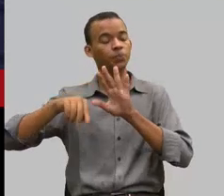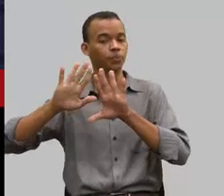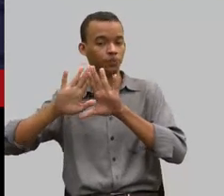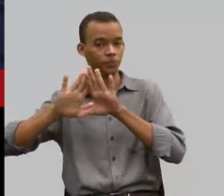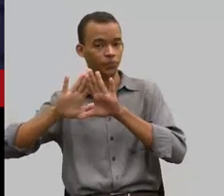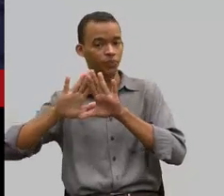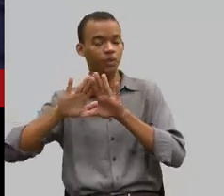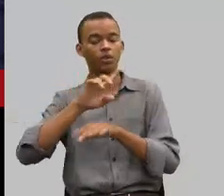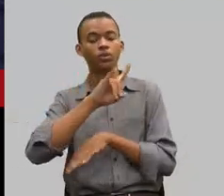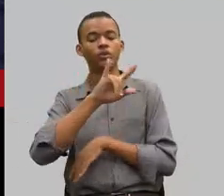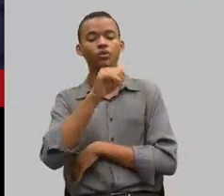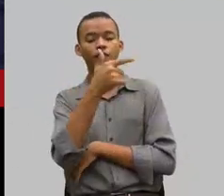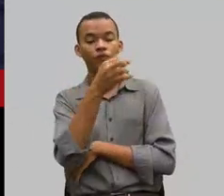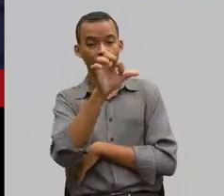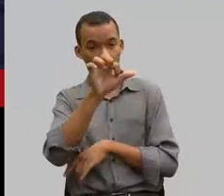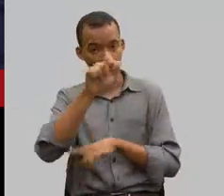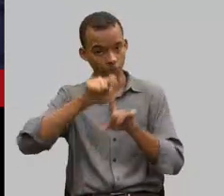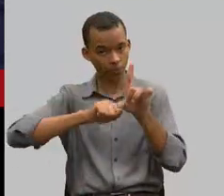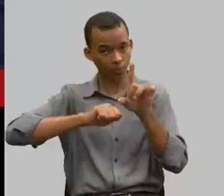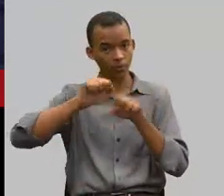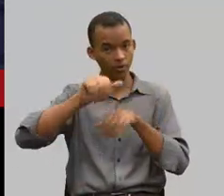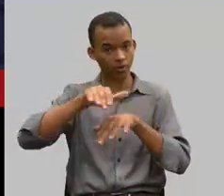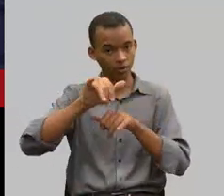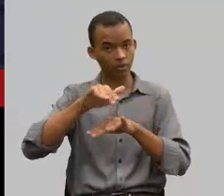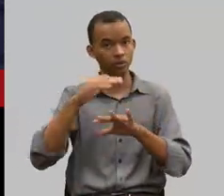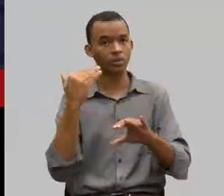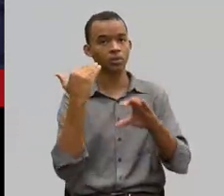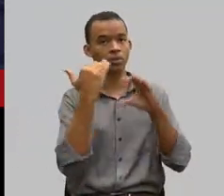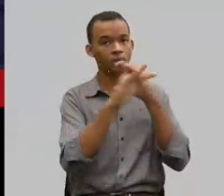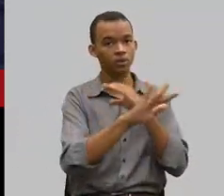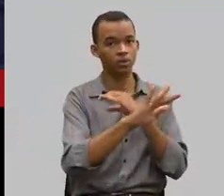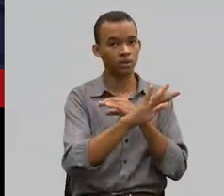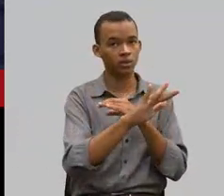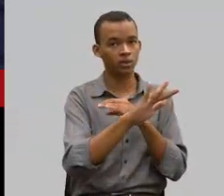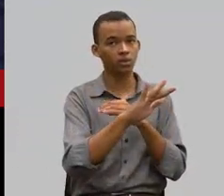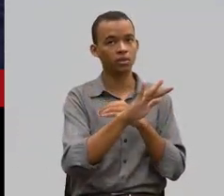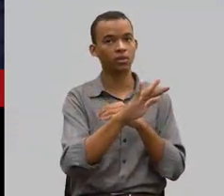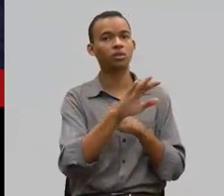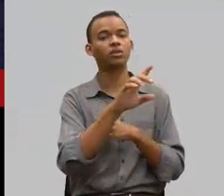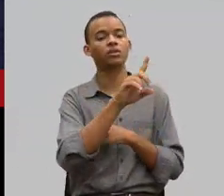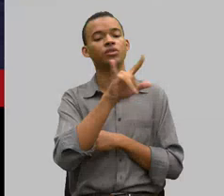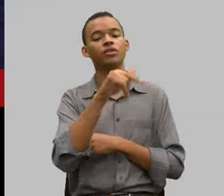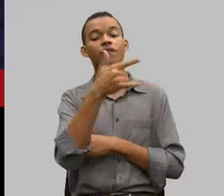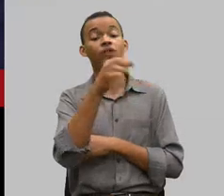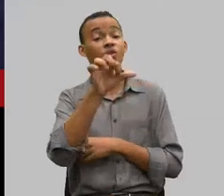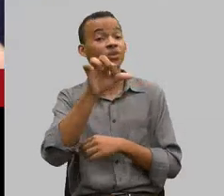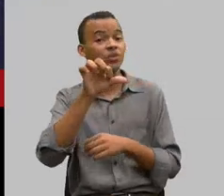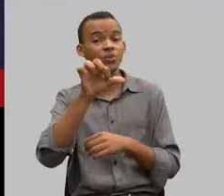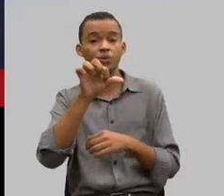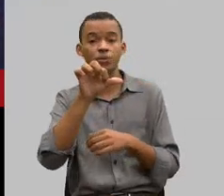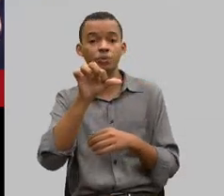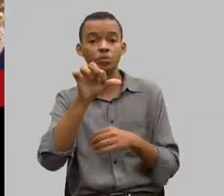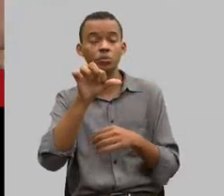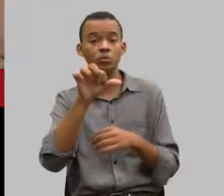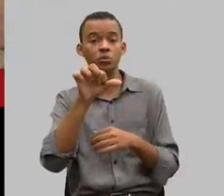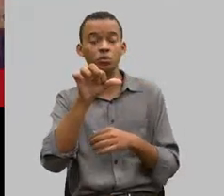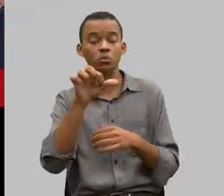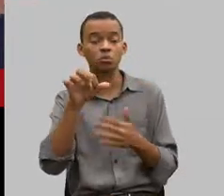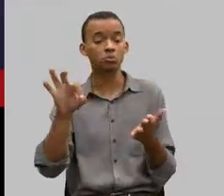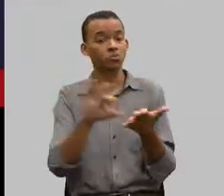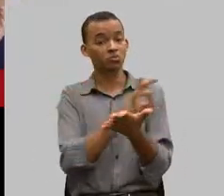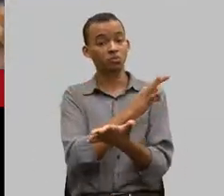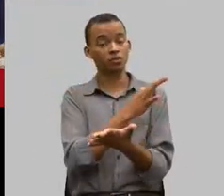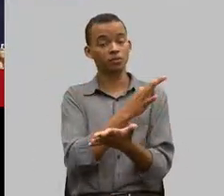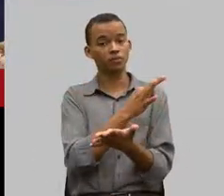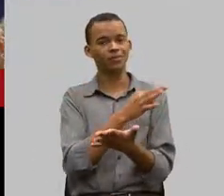29 de setembro e foi sancionado no dia 29 de setembro agora quando a gente pega demandas que